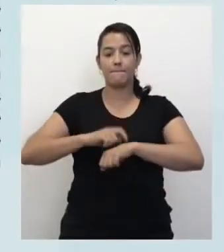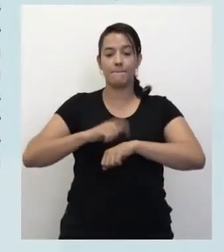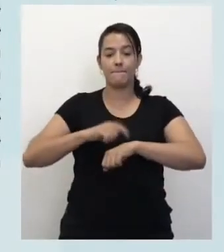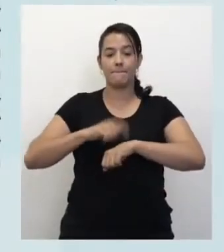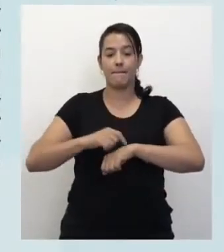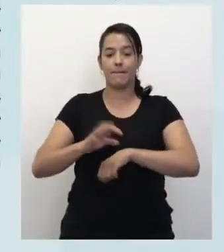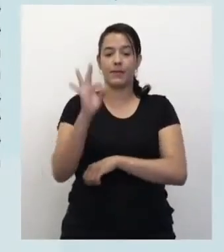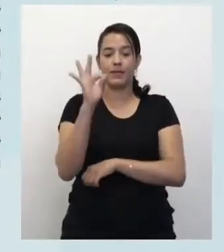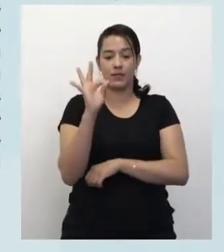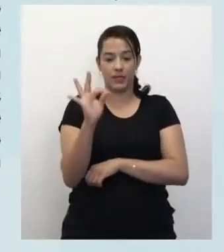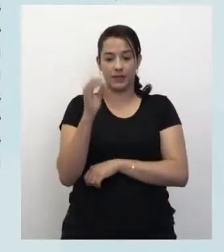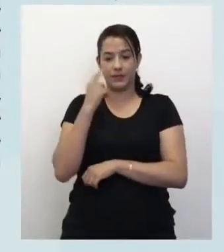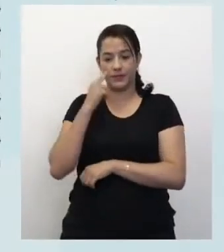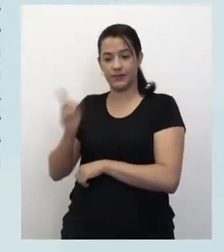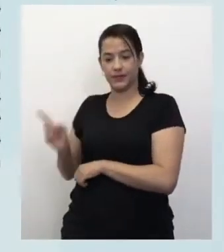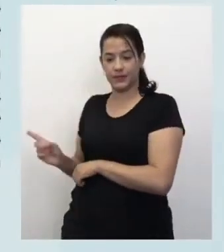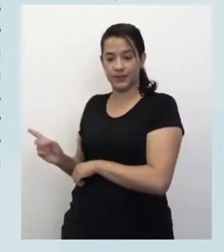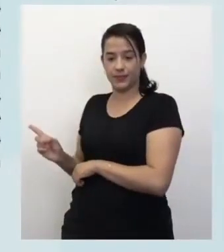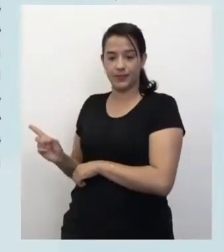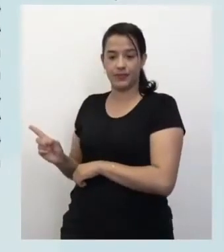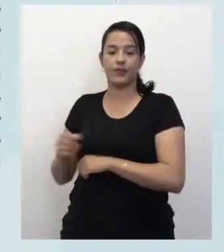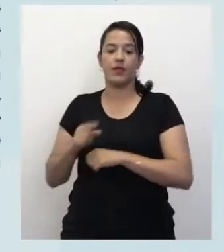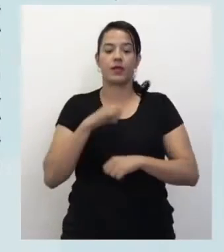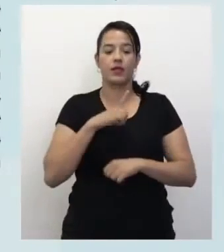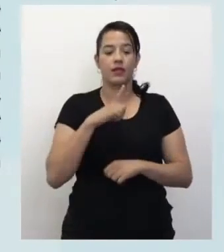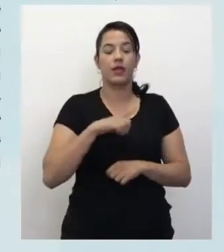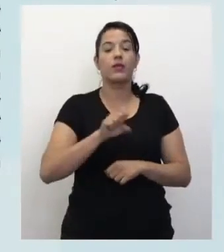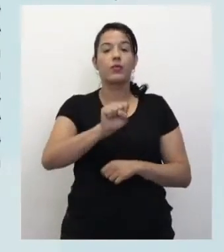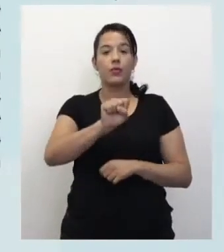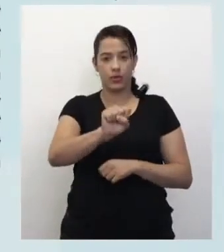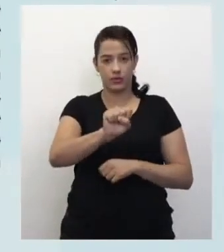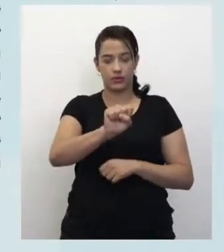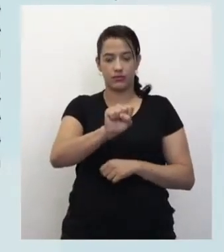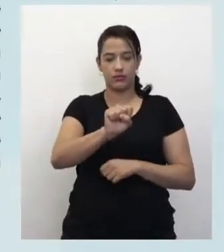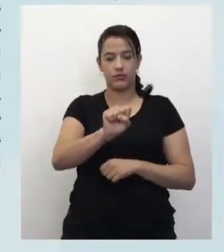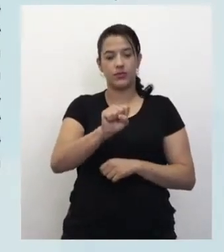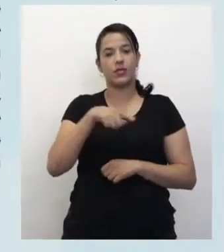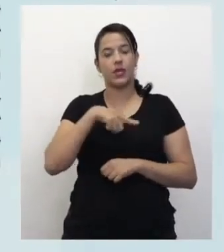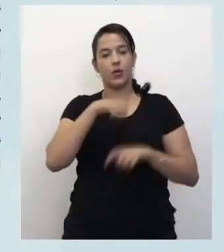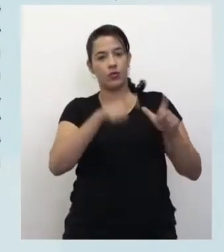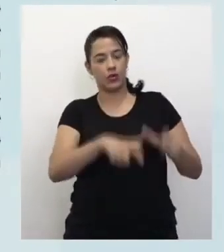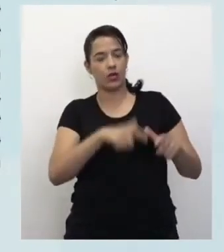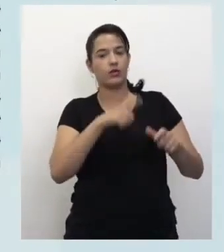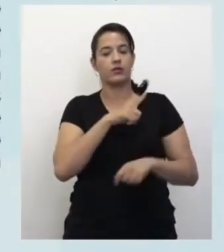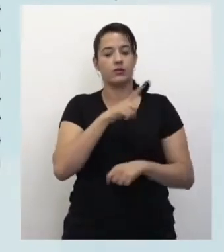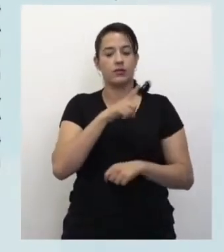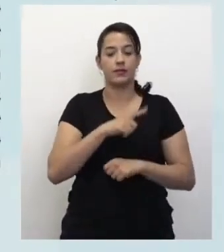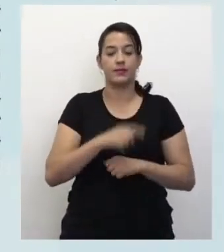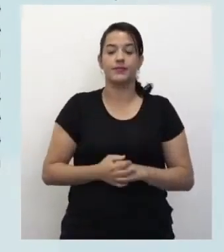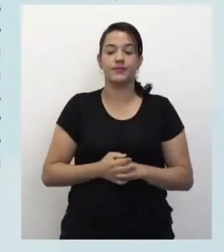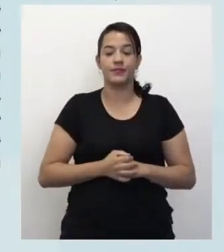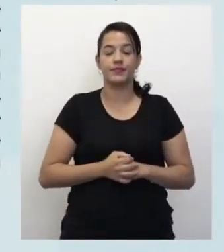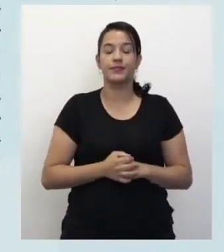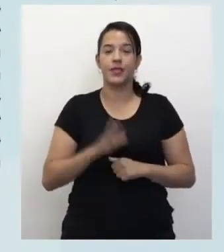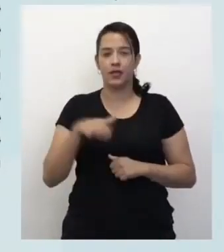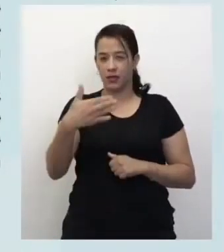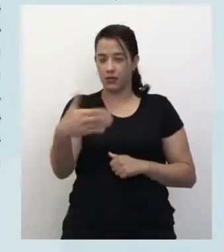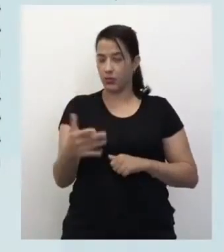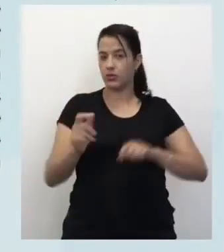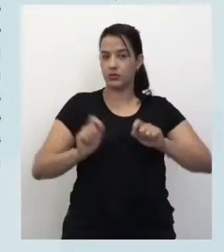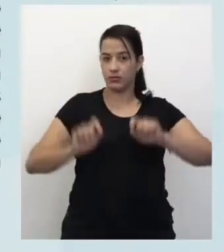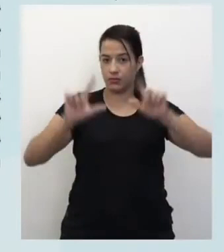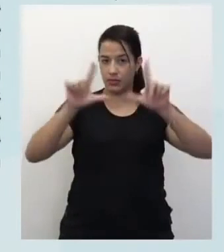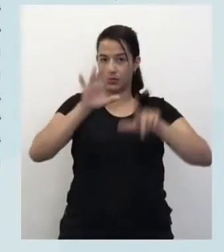T. Tá ok? Ah, e S, que é a posição que ele ocupa. Vai aparecer na sequência da aula aí uma